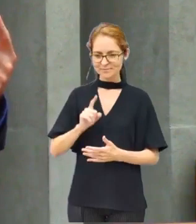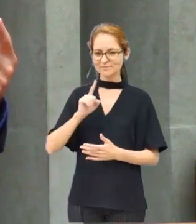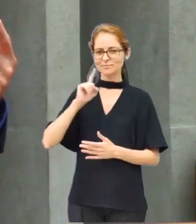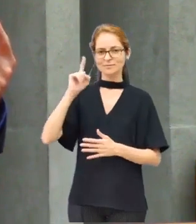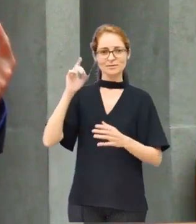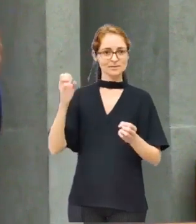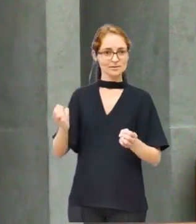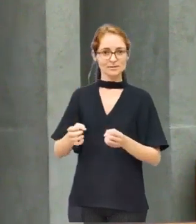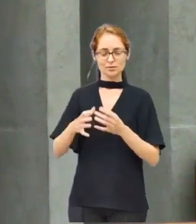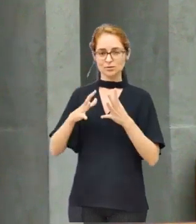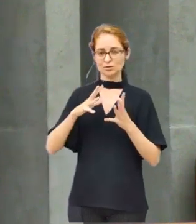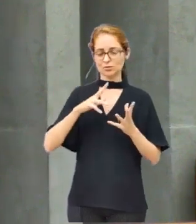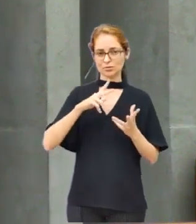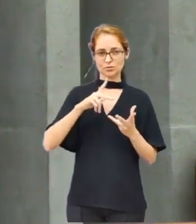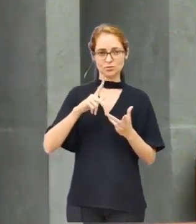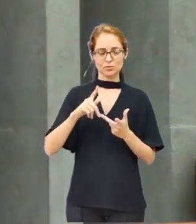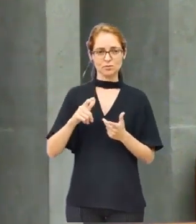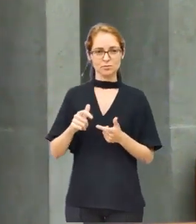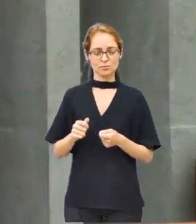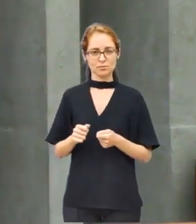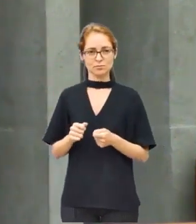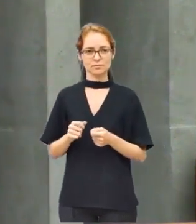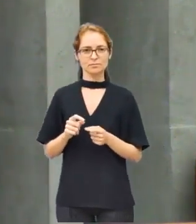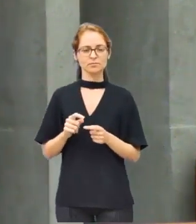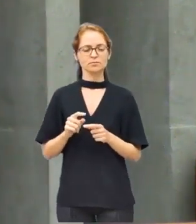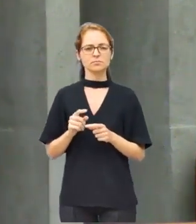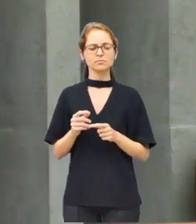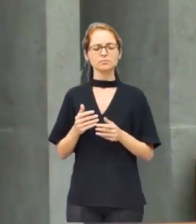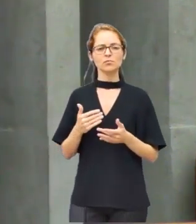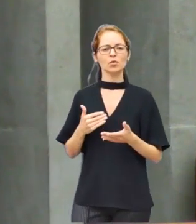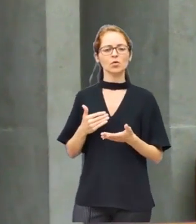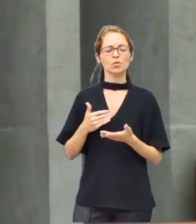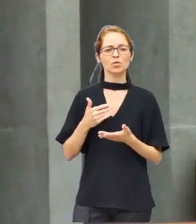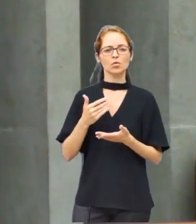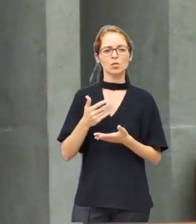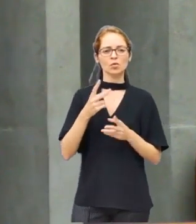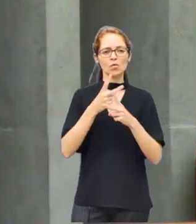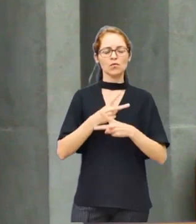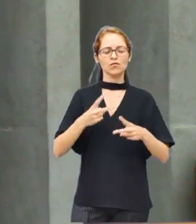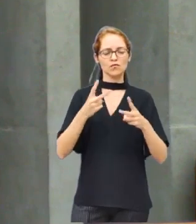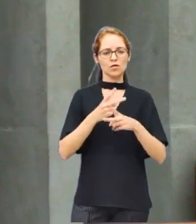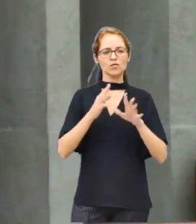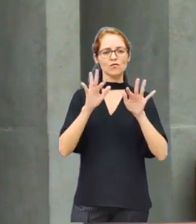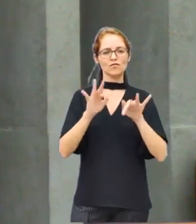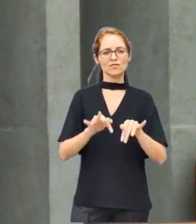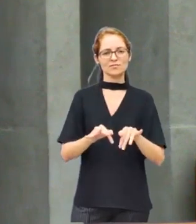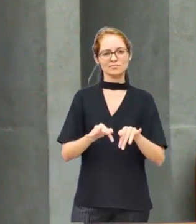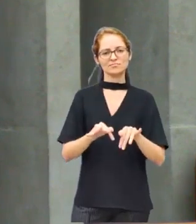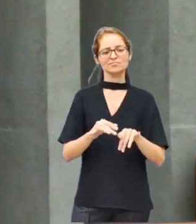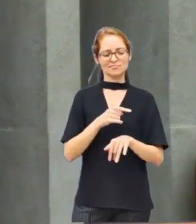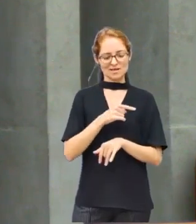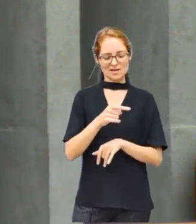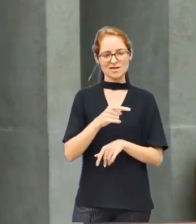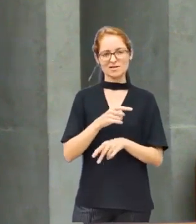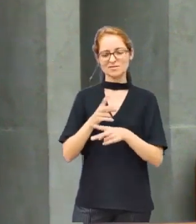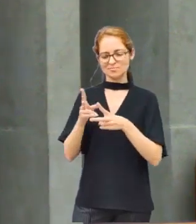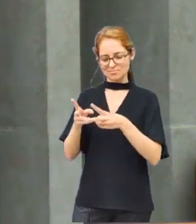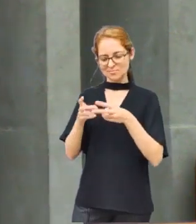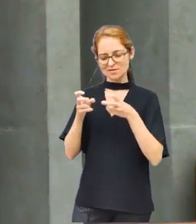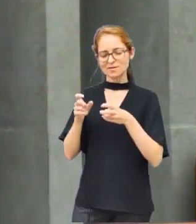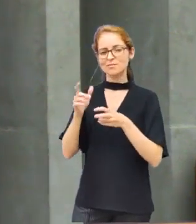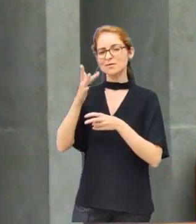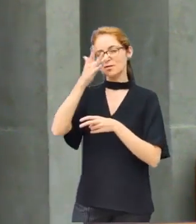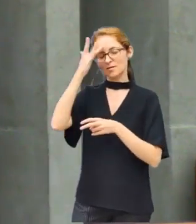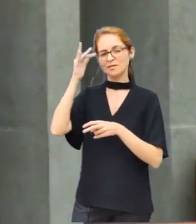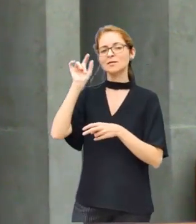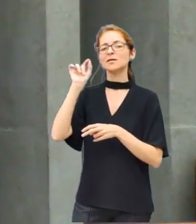as coisas. E quando aquela tempestade cessa, naquele momento, eles perceberam exatamente quem era